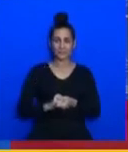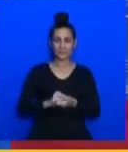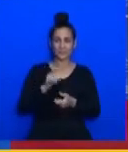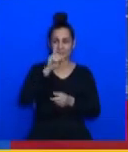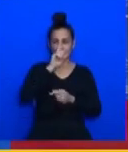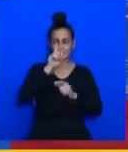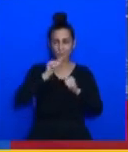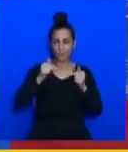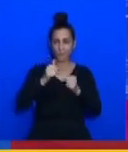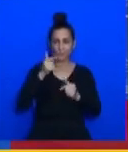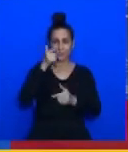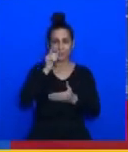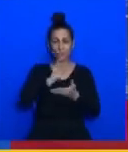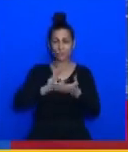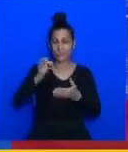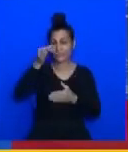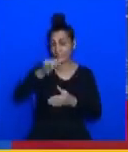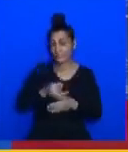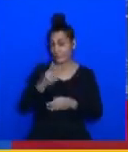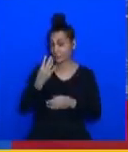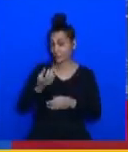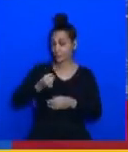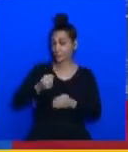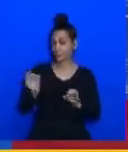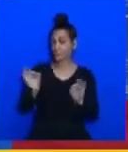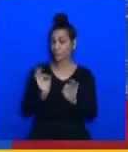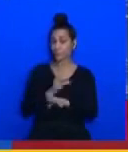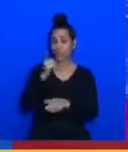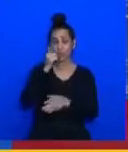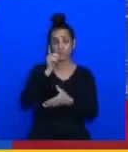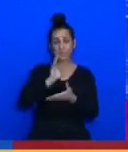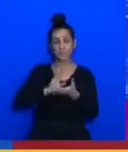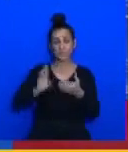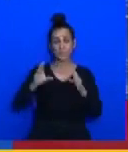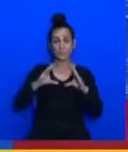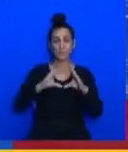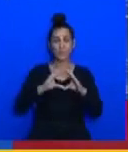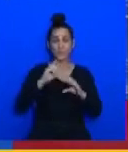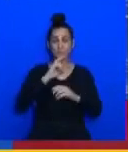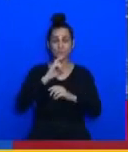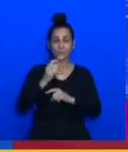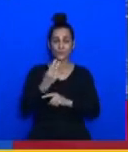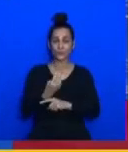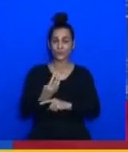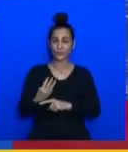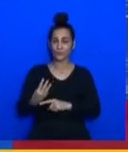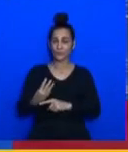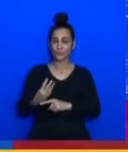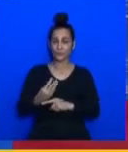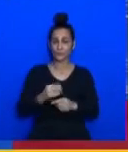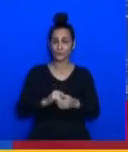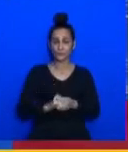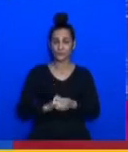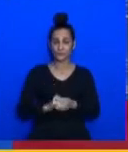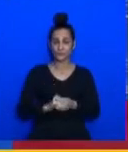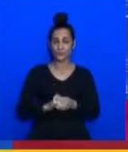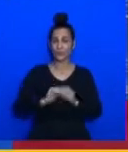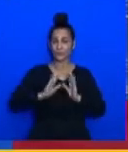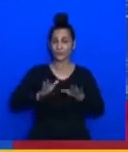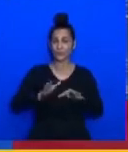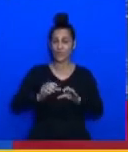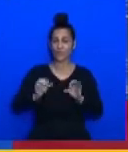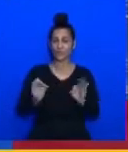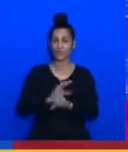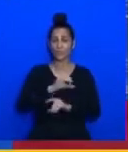No dia de sorte você ganha a partir de 4 acertos. Bola verde número 23. Verde 23. Já